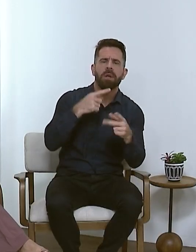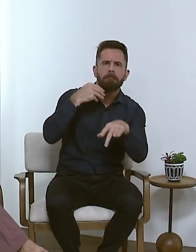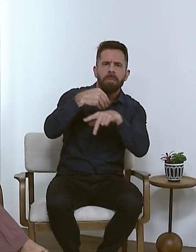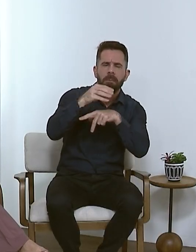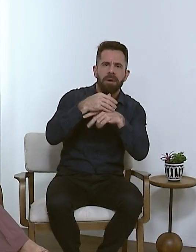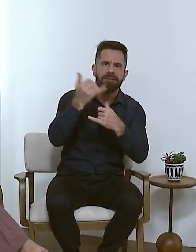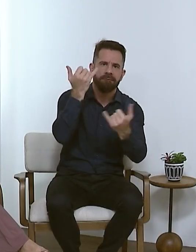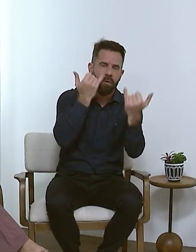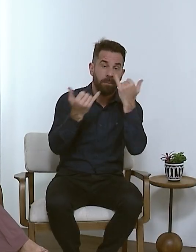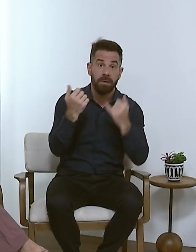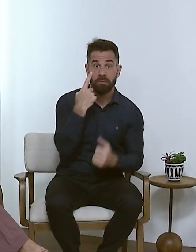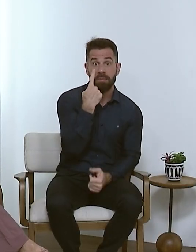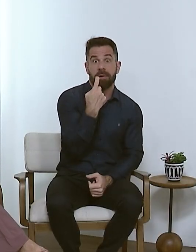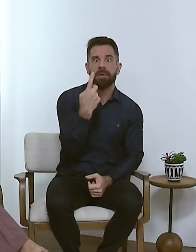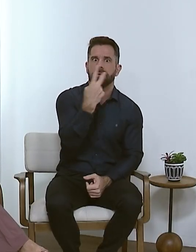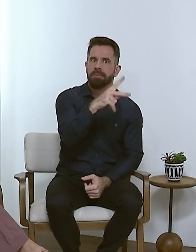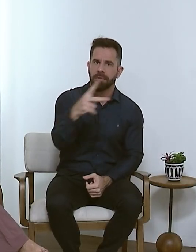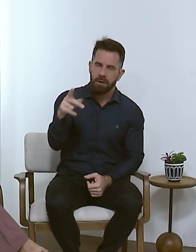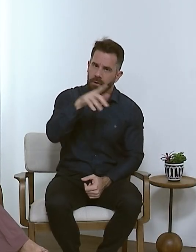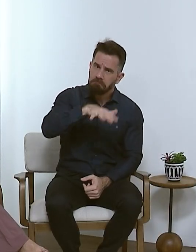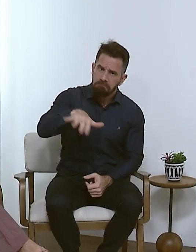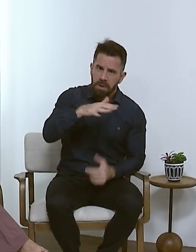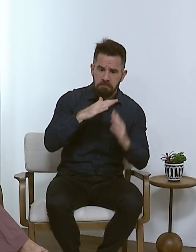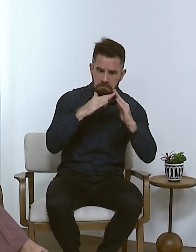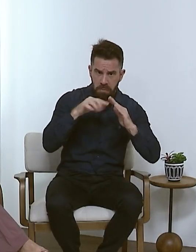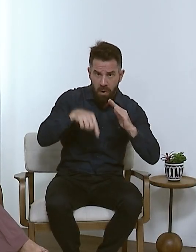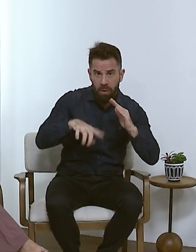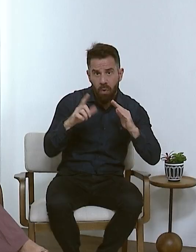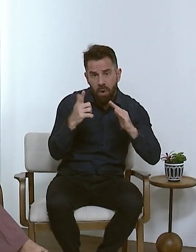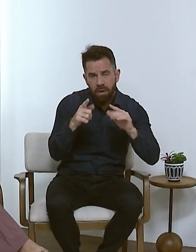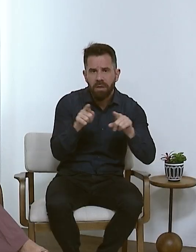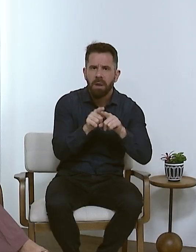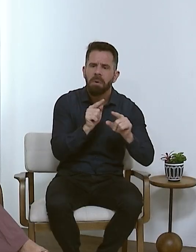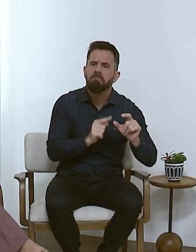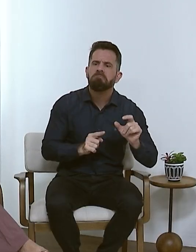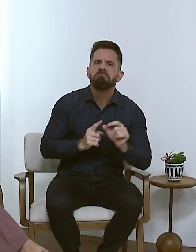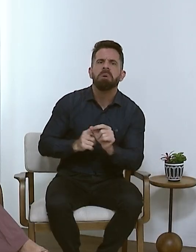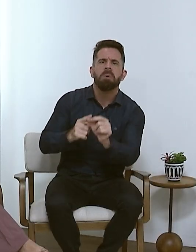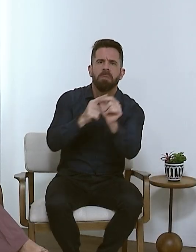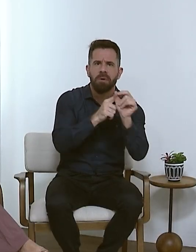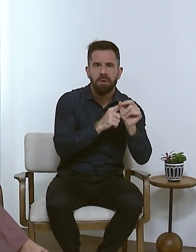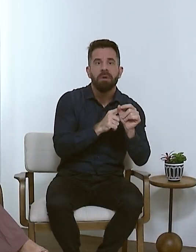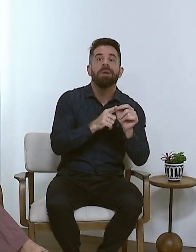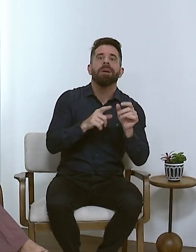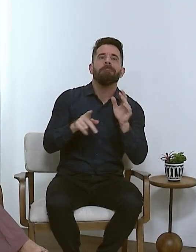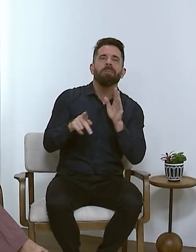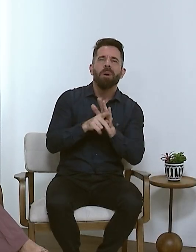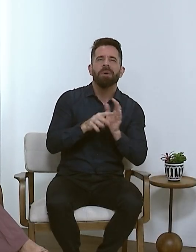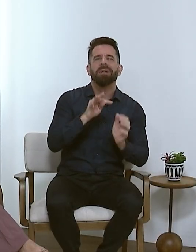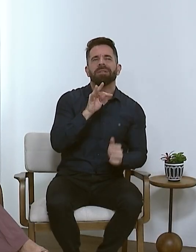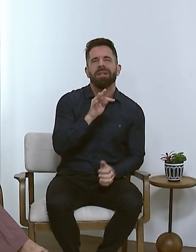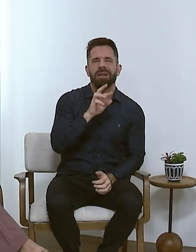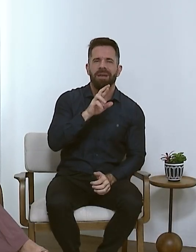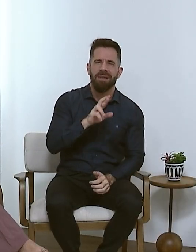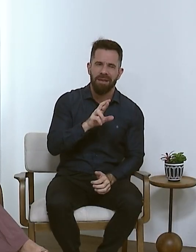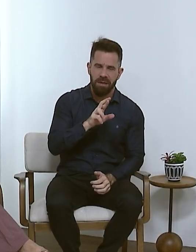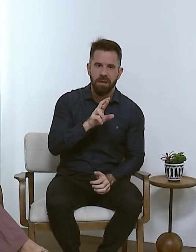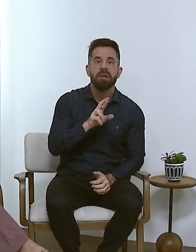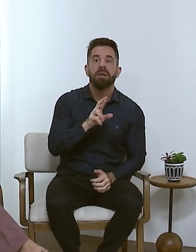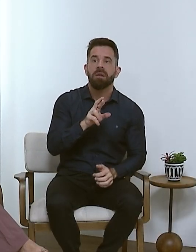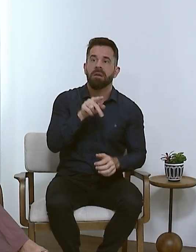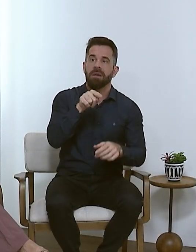que mora aqui em Goiânia e em outras regiões do estado. O Tribunal Regional do Trabalho de Goiás decidiu manter a decisão que permite